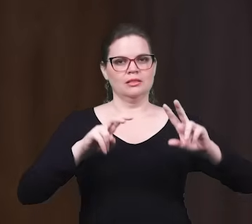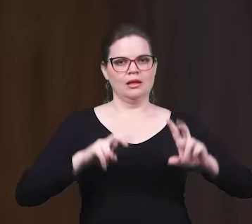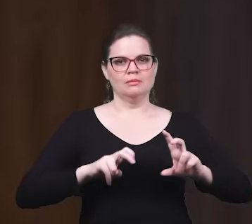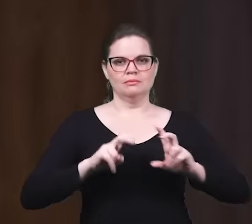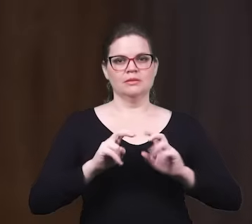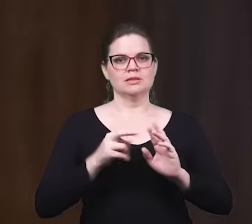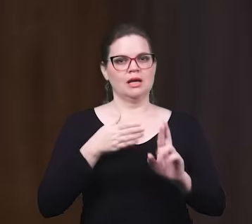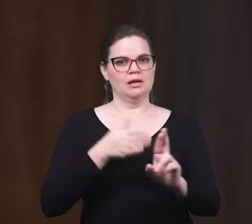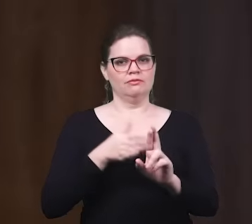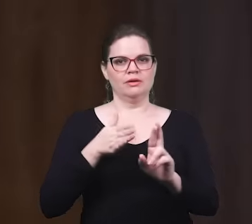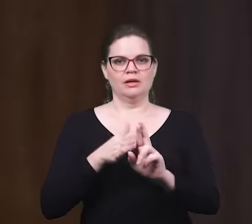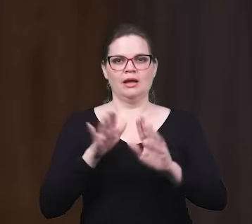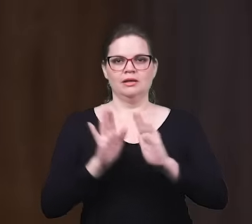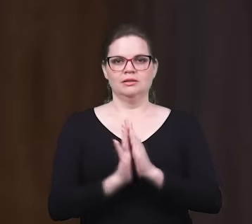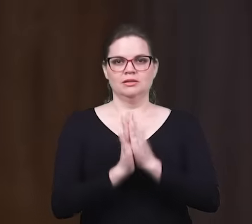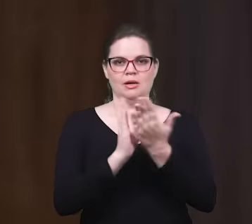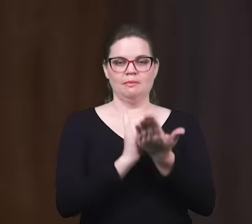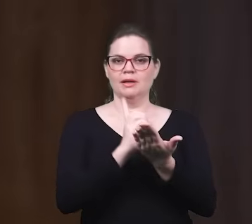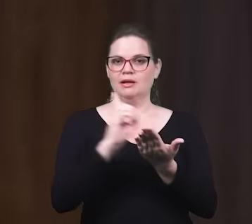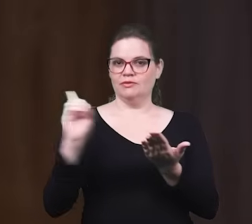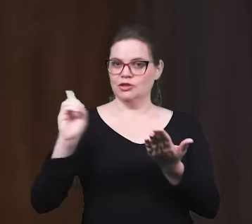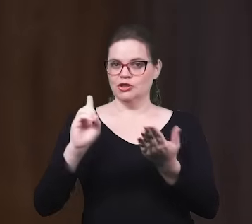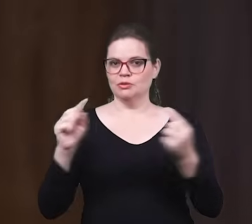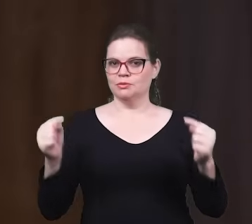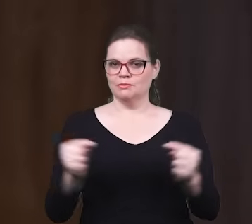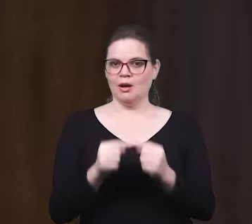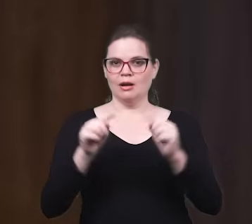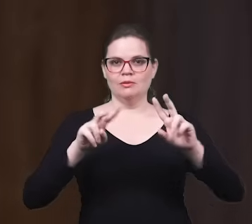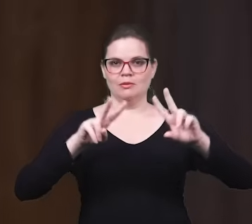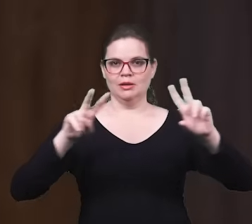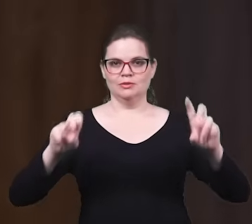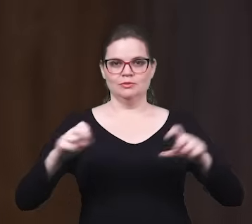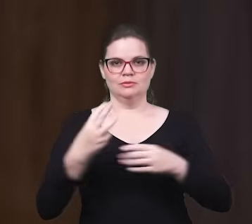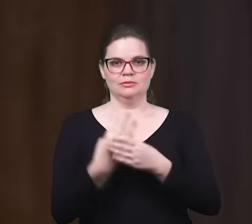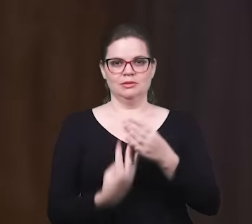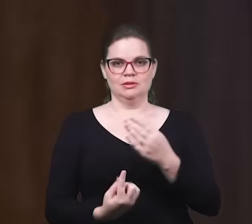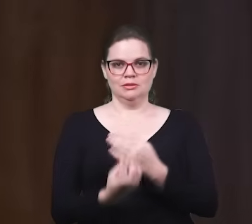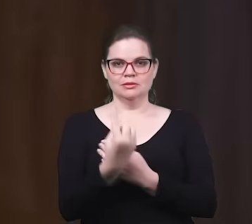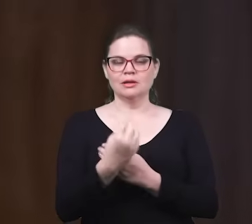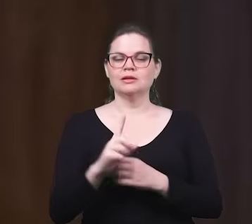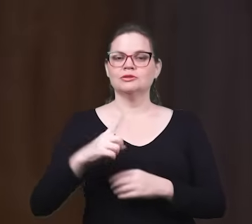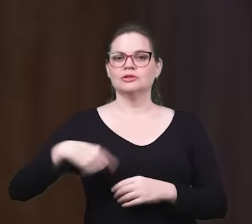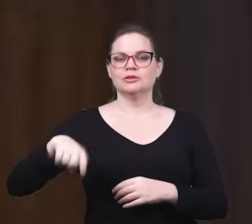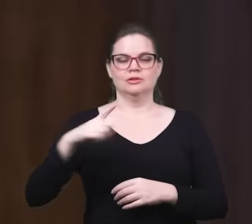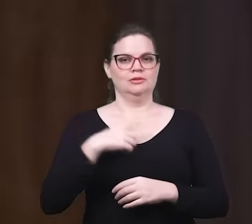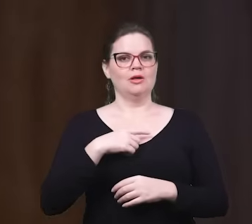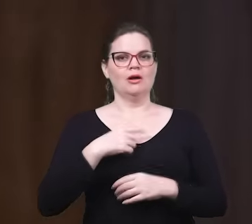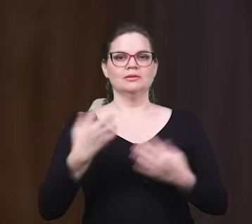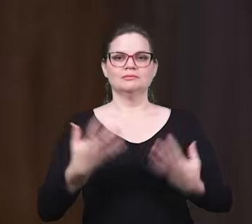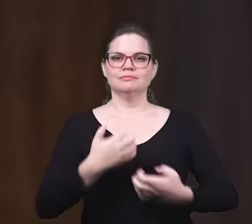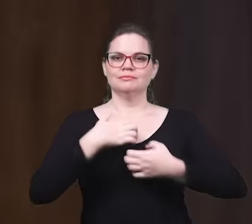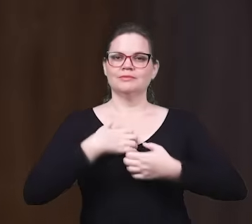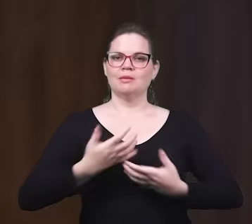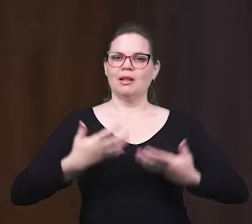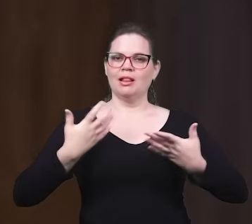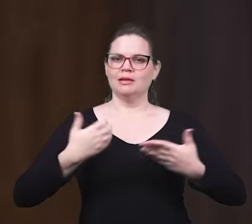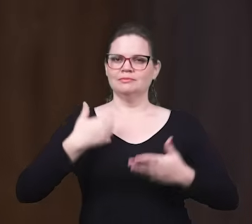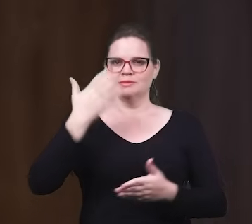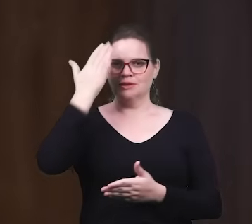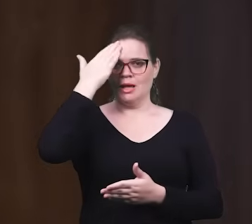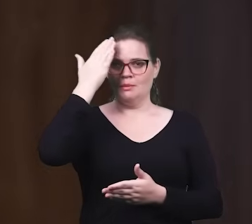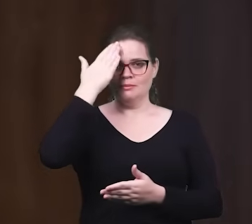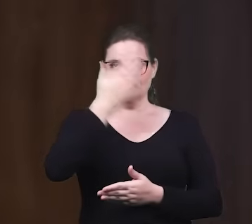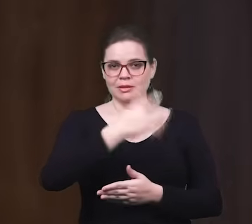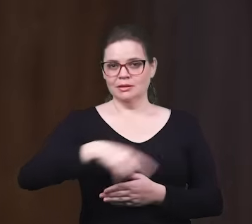Deus, referentes a este assunto. E é uma alegria poder ter a sua audiência, você, meu irmão,